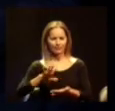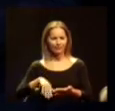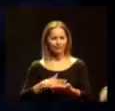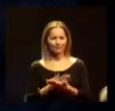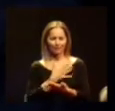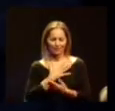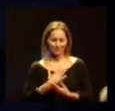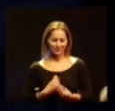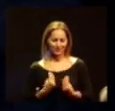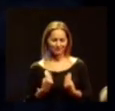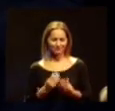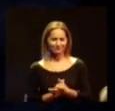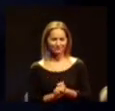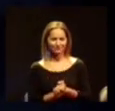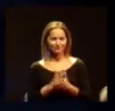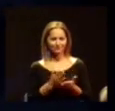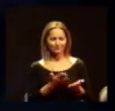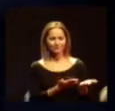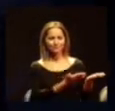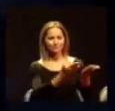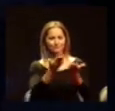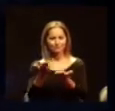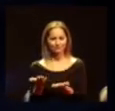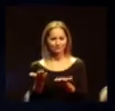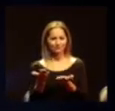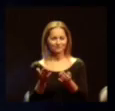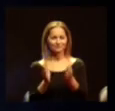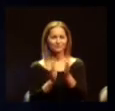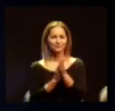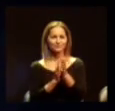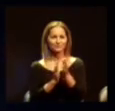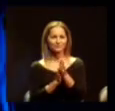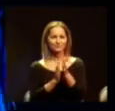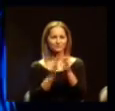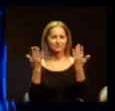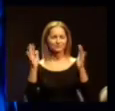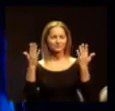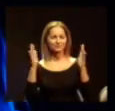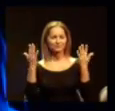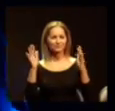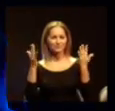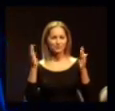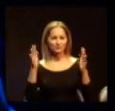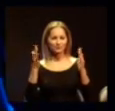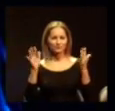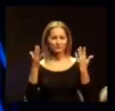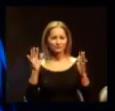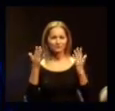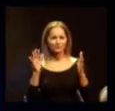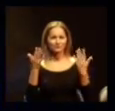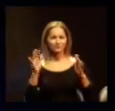imenso prazer. Vamos fazer então a passagem de testemunho. Com uma grande salva de palmas.